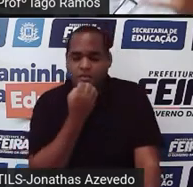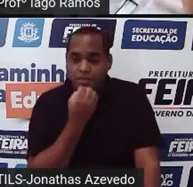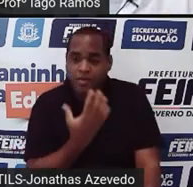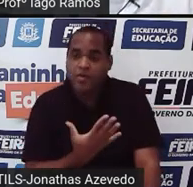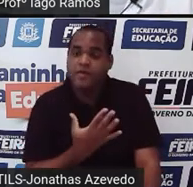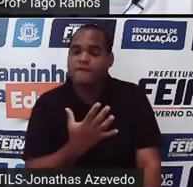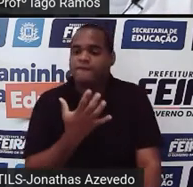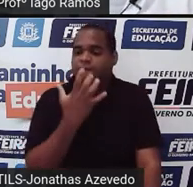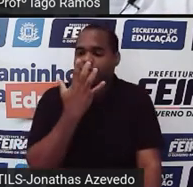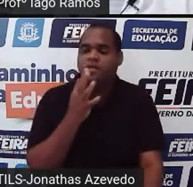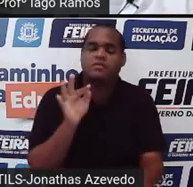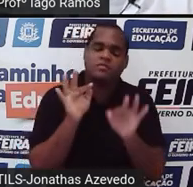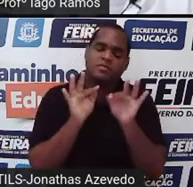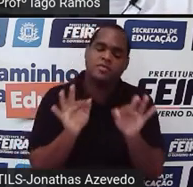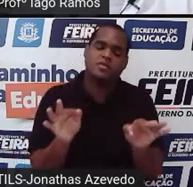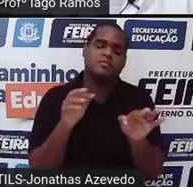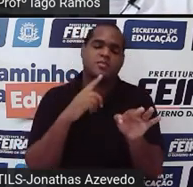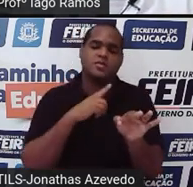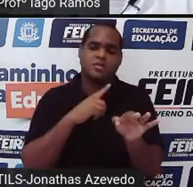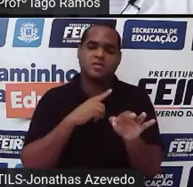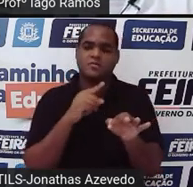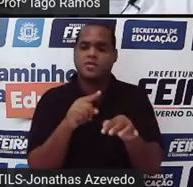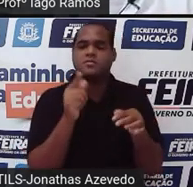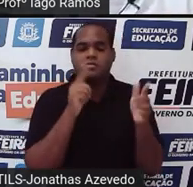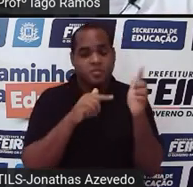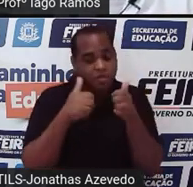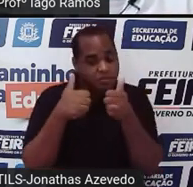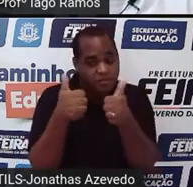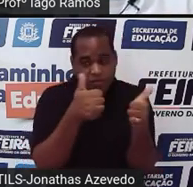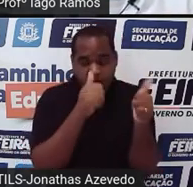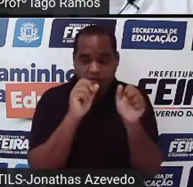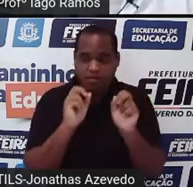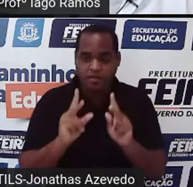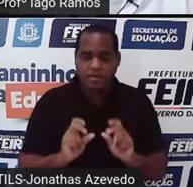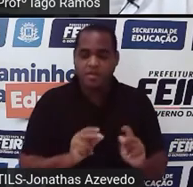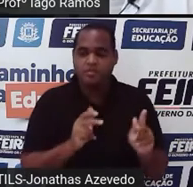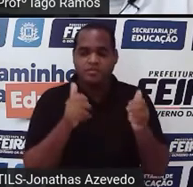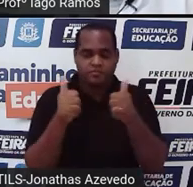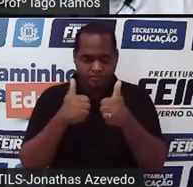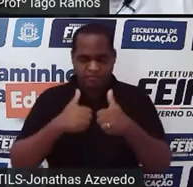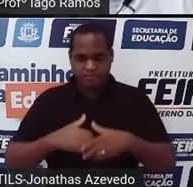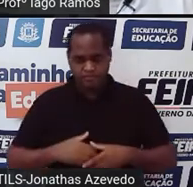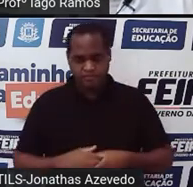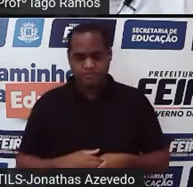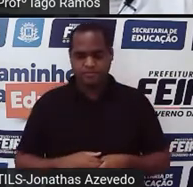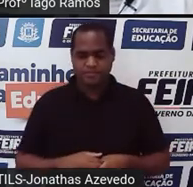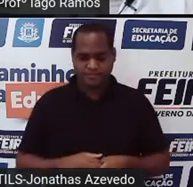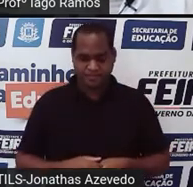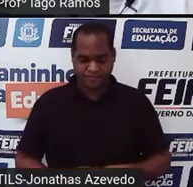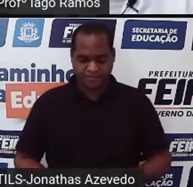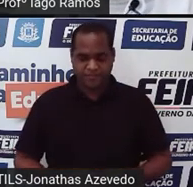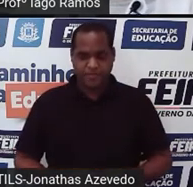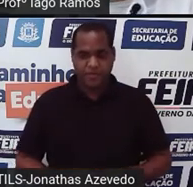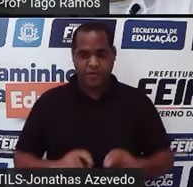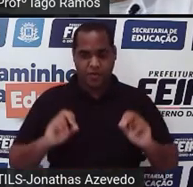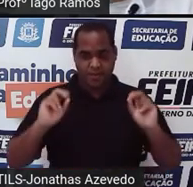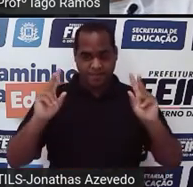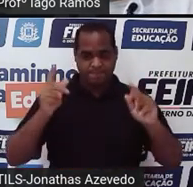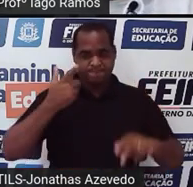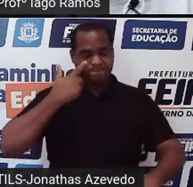muito muito simples e você vai concordar comigo tá então vamos lá olha